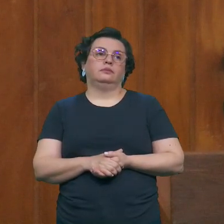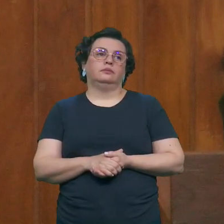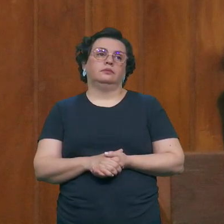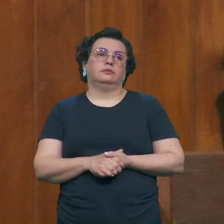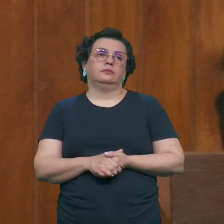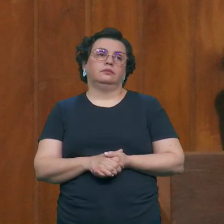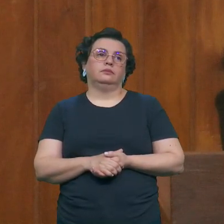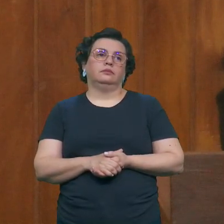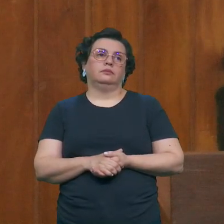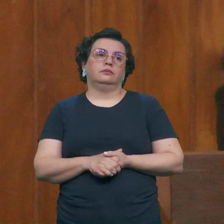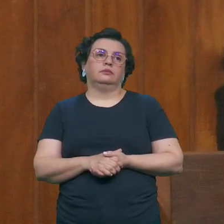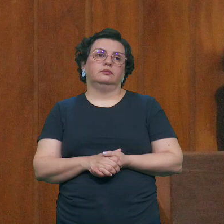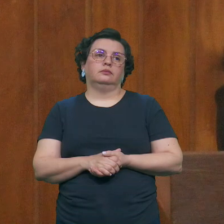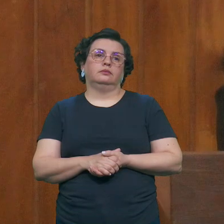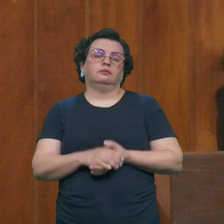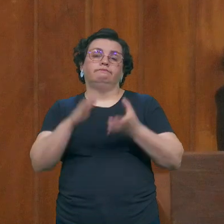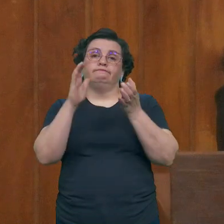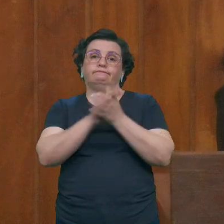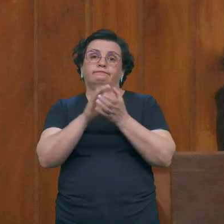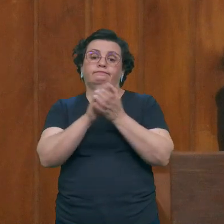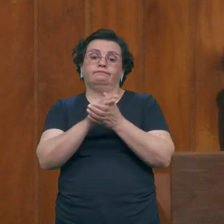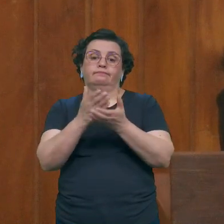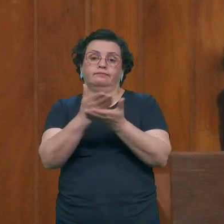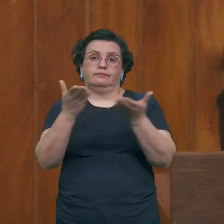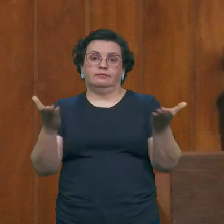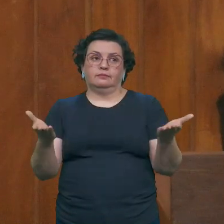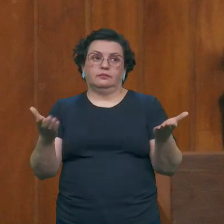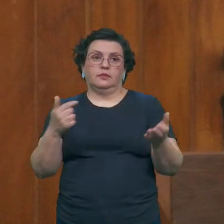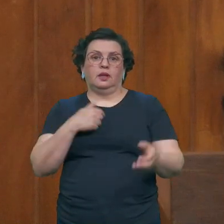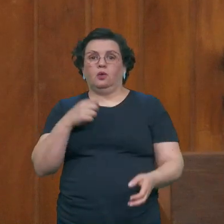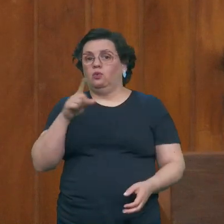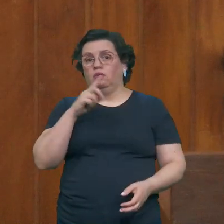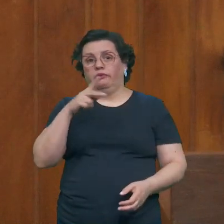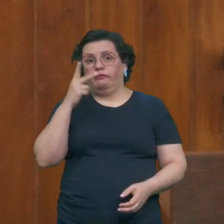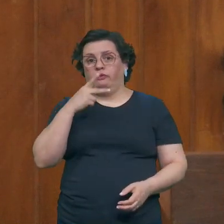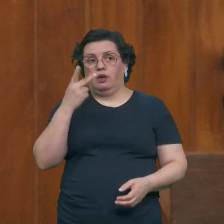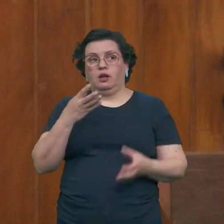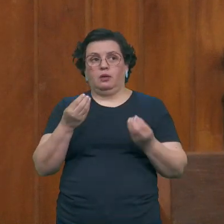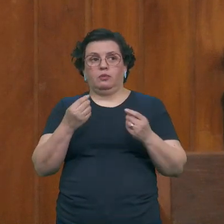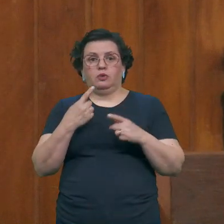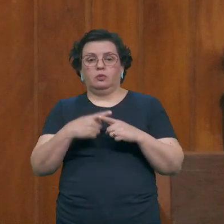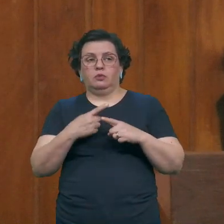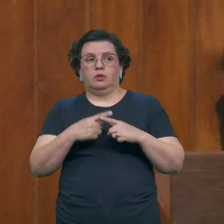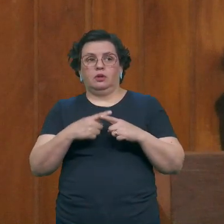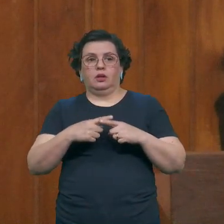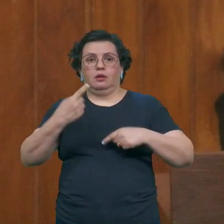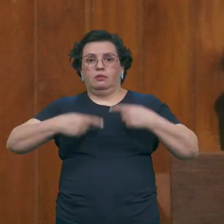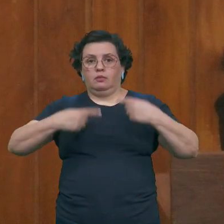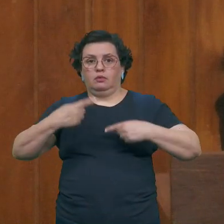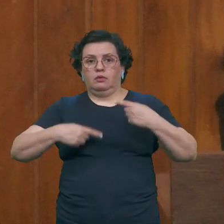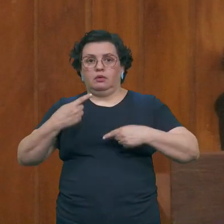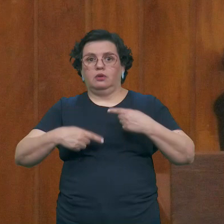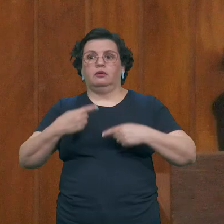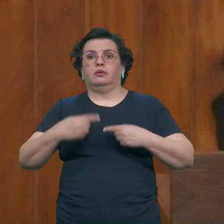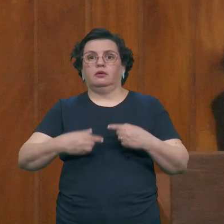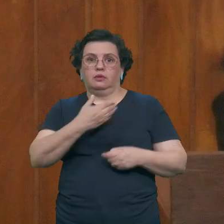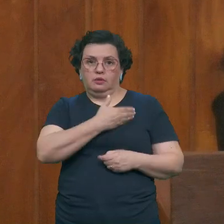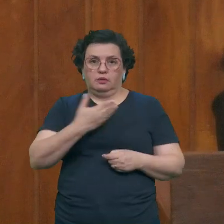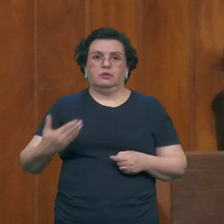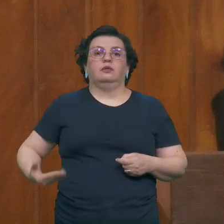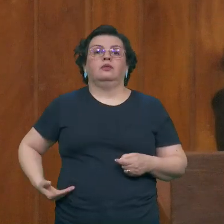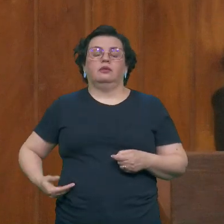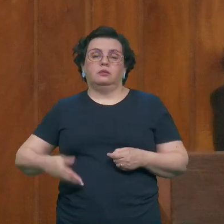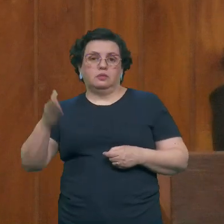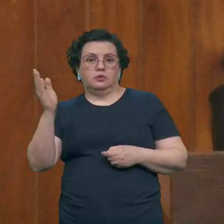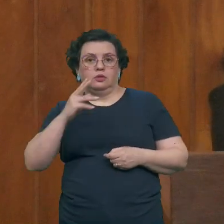E parabéns a vocês, não vou aqui estender, porque as políticas públicas já foram ditas, o ponto